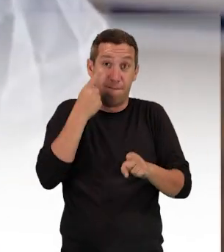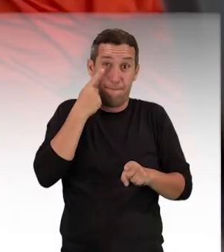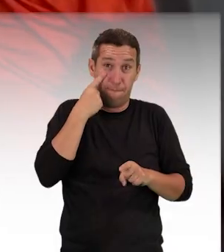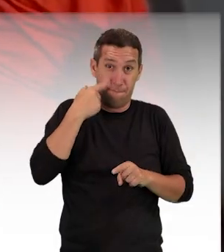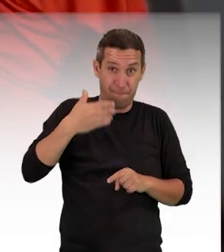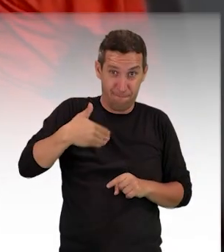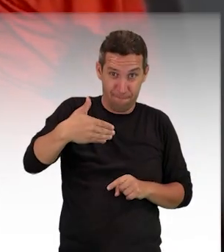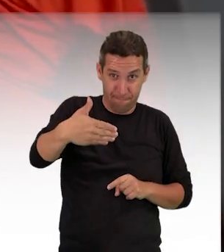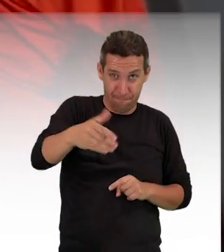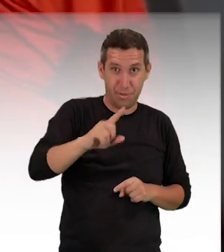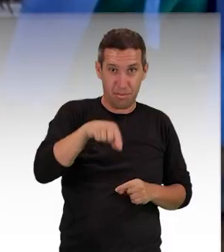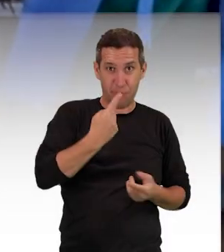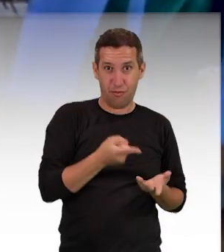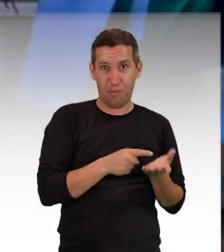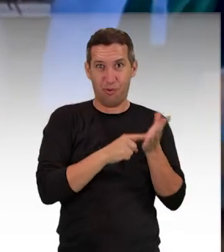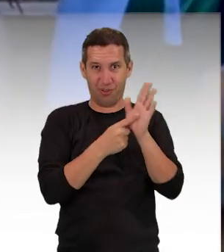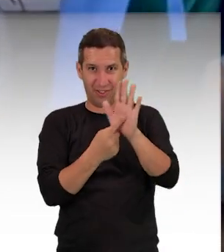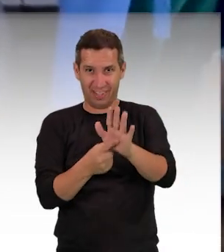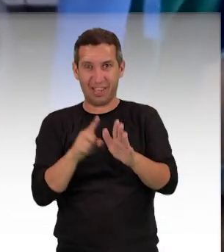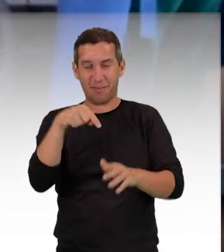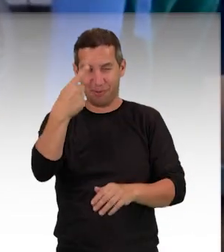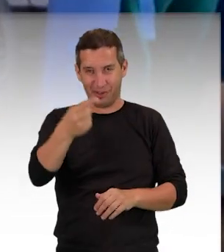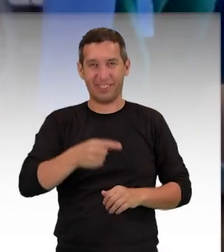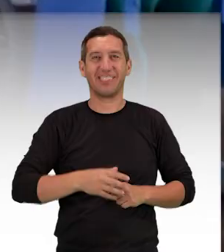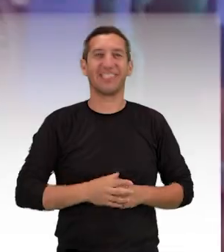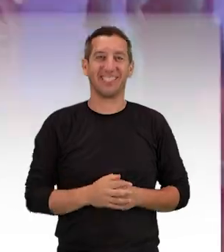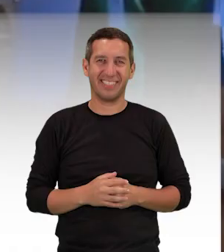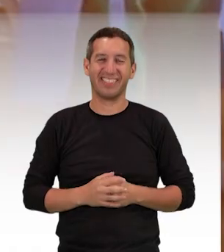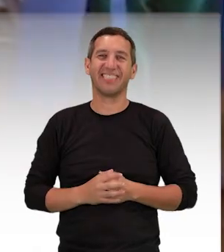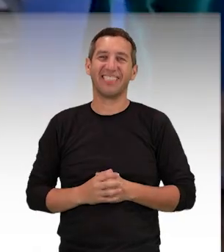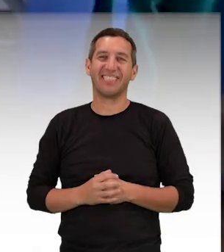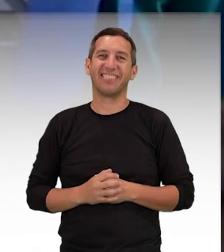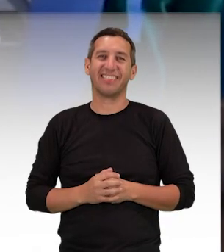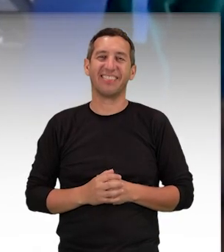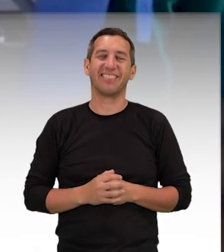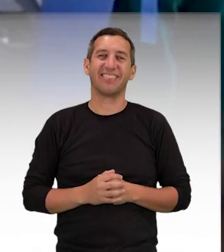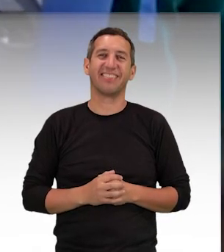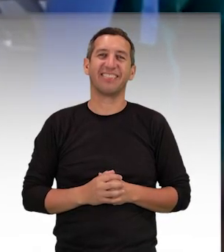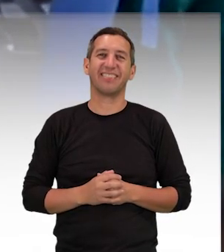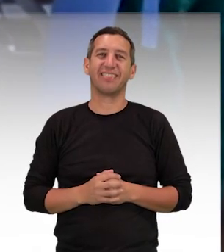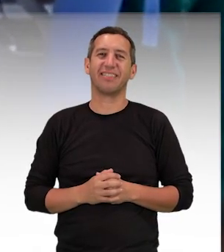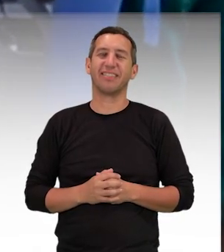e insumos, como você vai ver nas próximas reportagens da série especial.